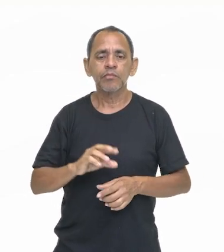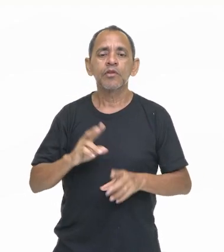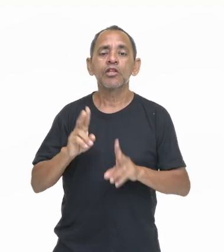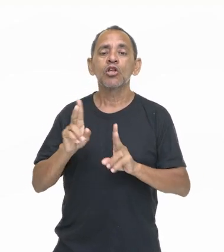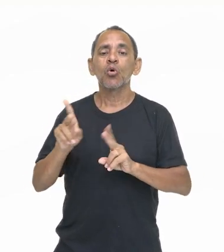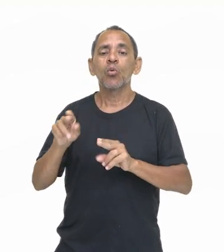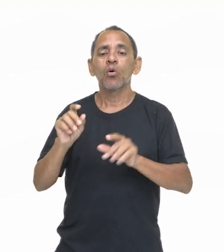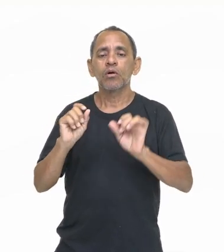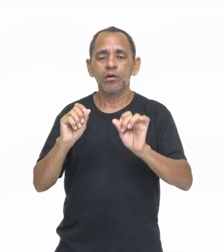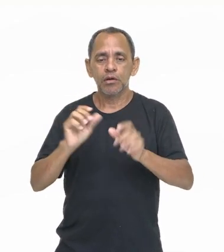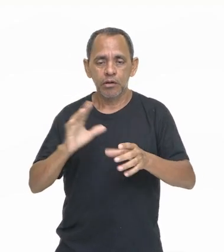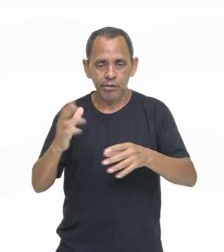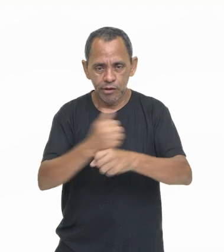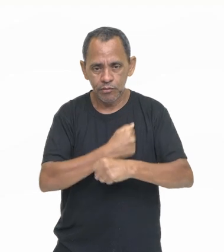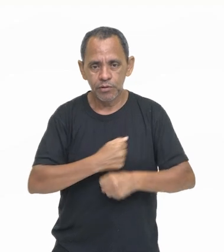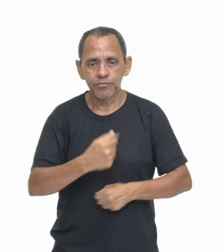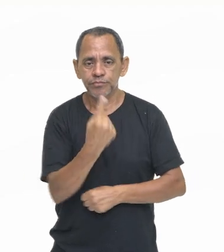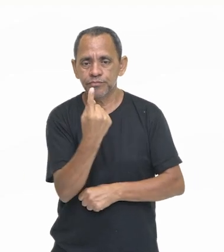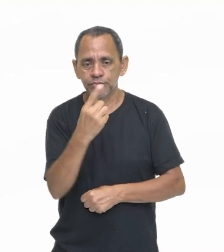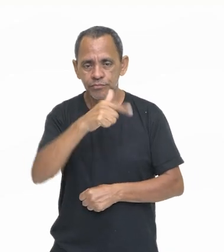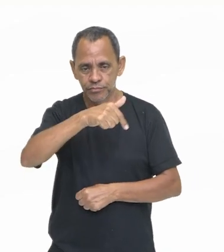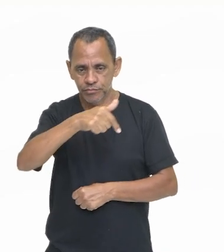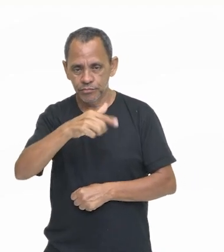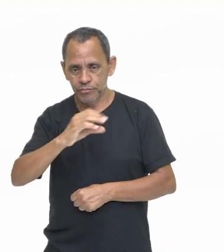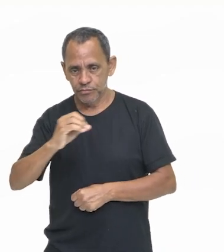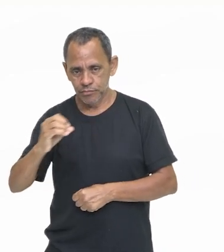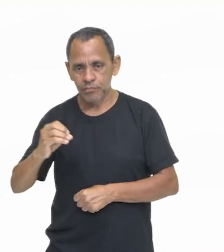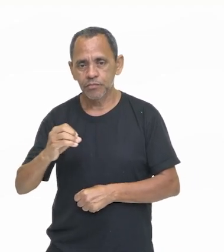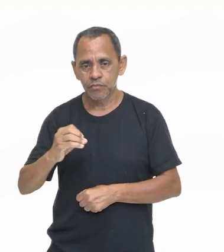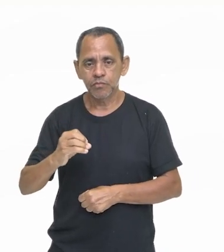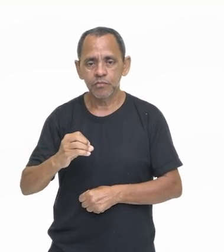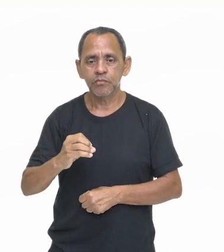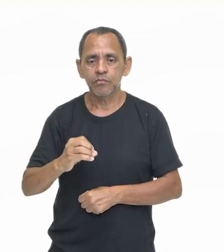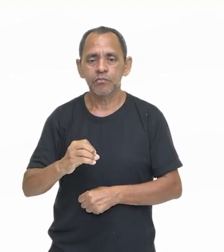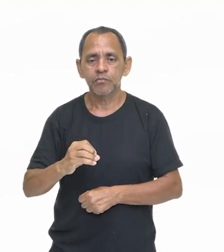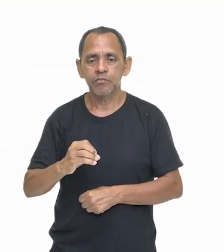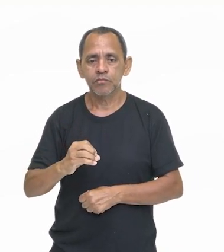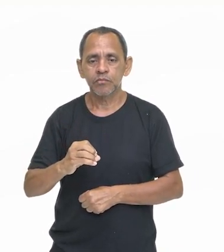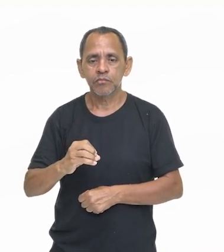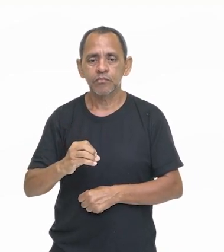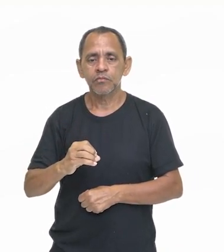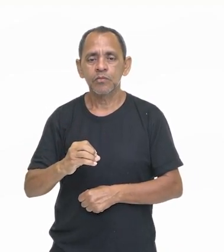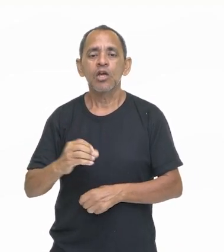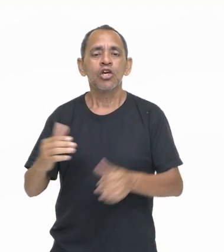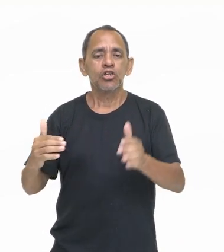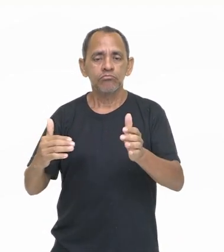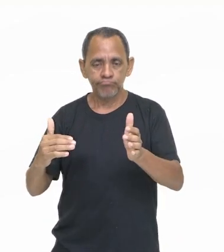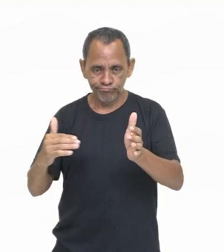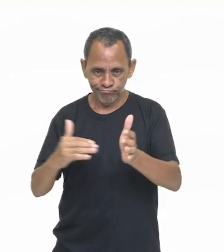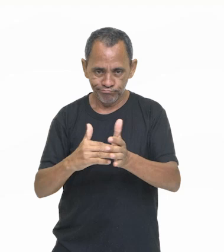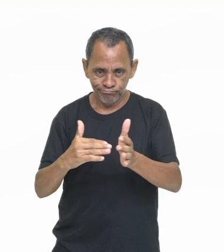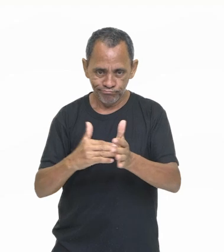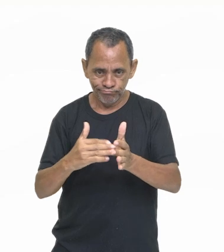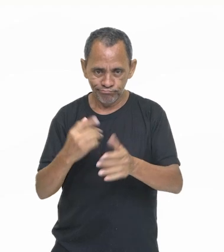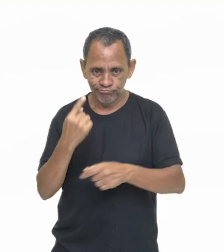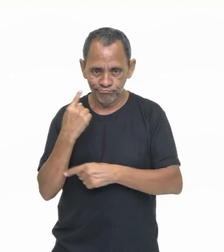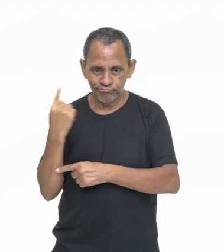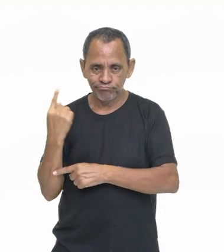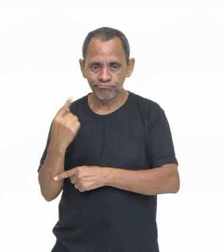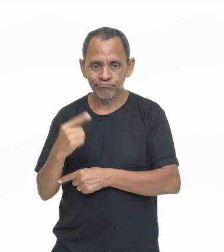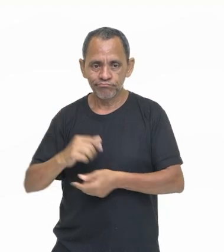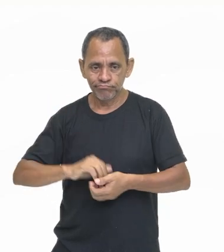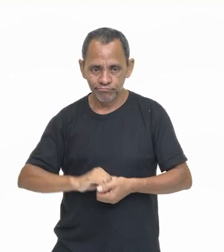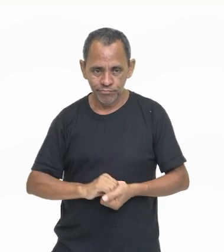a 1.700. E agora sim, transformamos 1,7 kg para grama. Então,